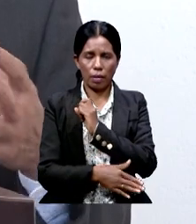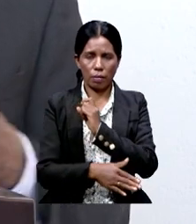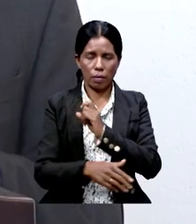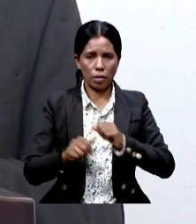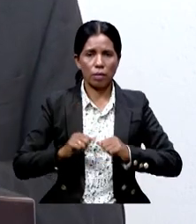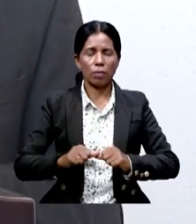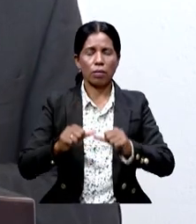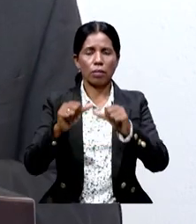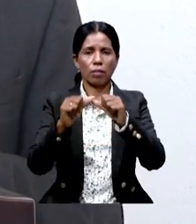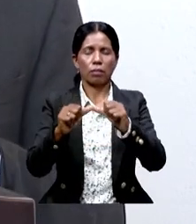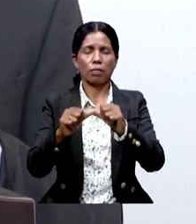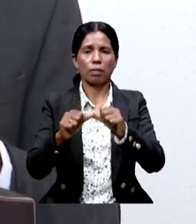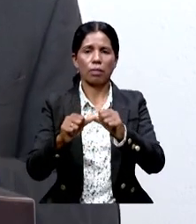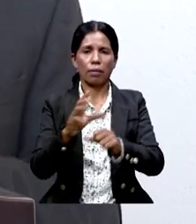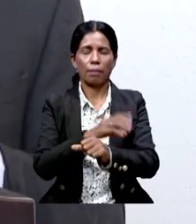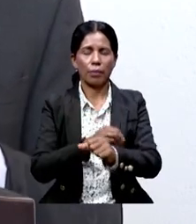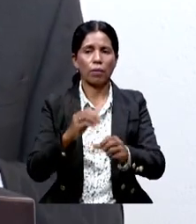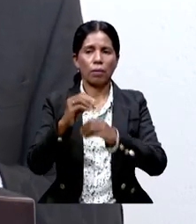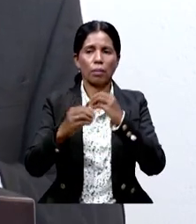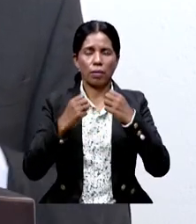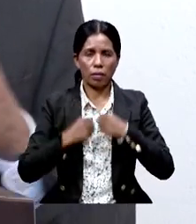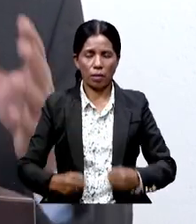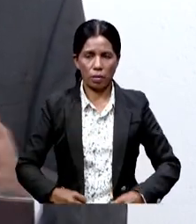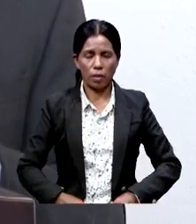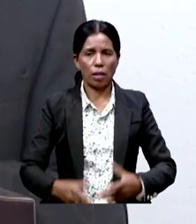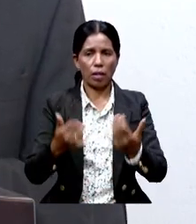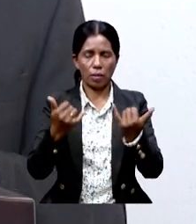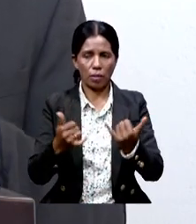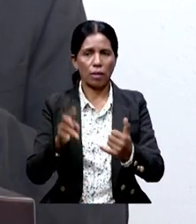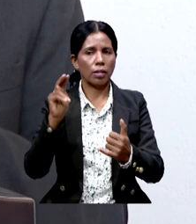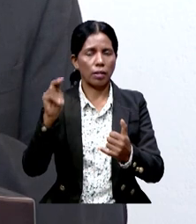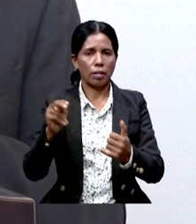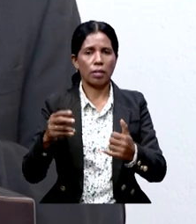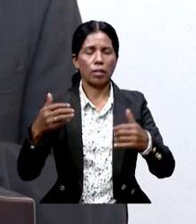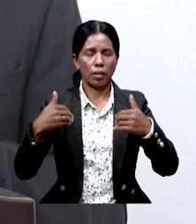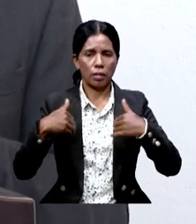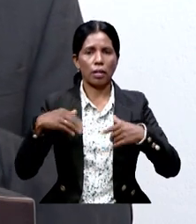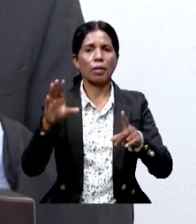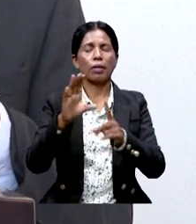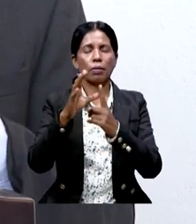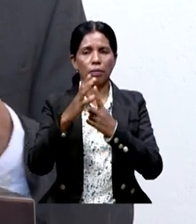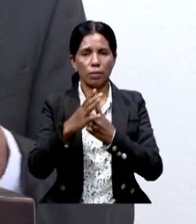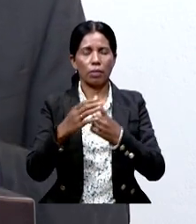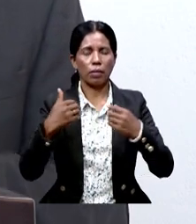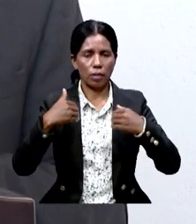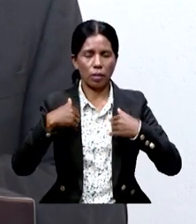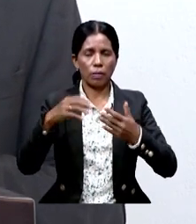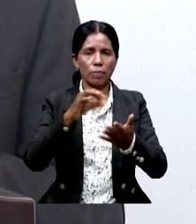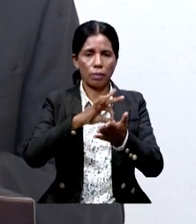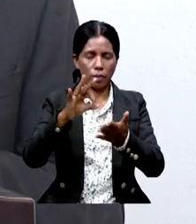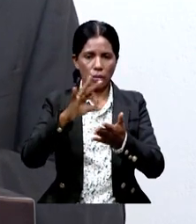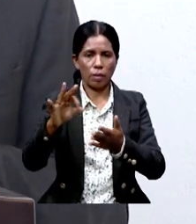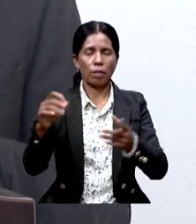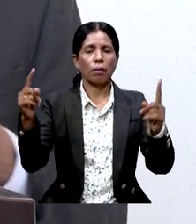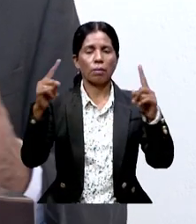avançado e a questão saúde mas agora nomos nia e a cultura e a nomos a formação vai a